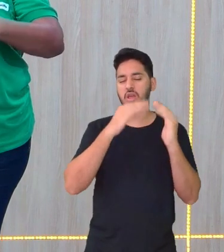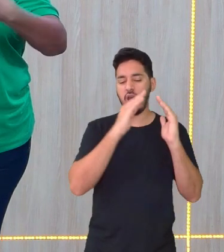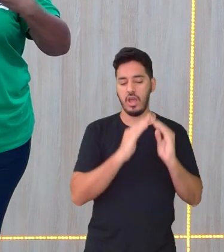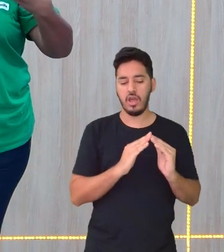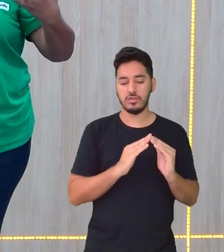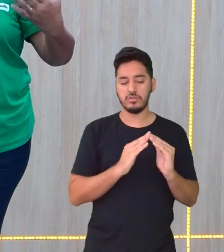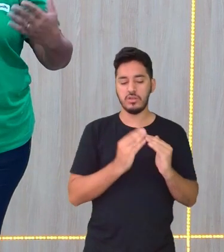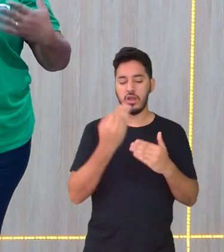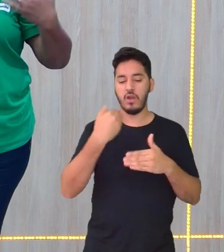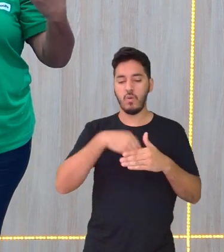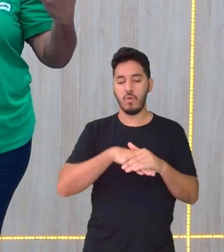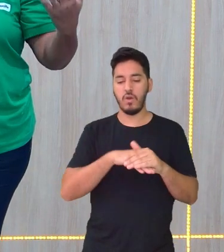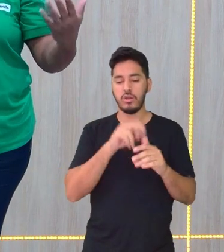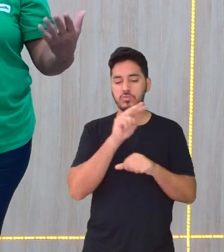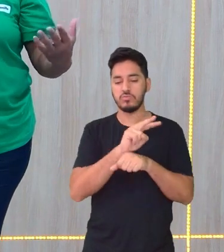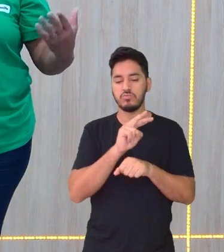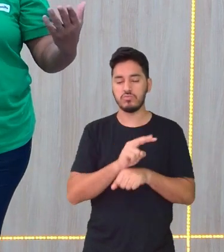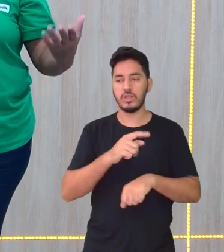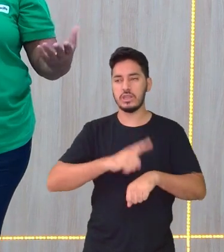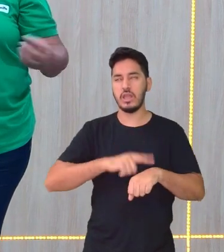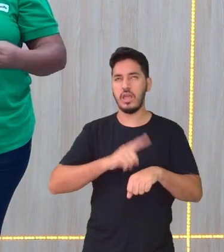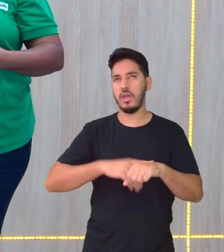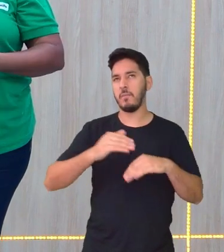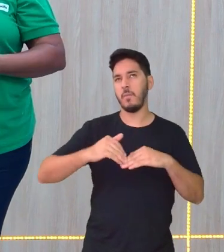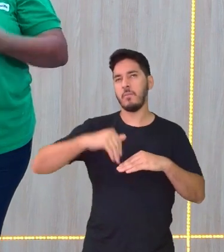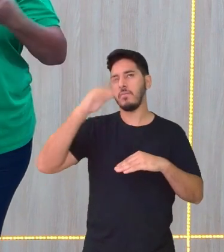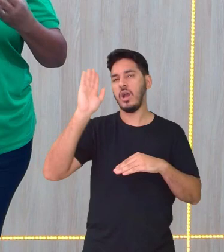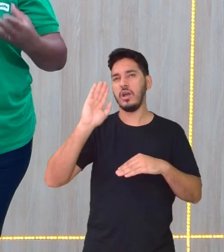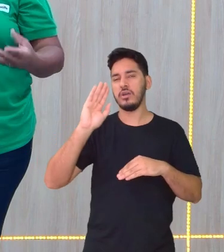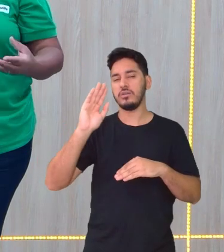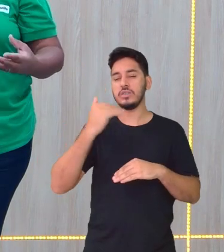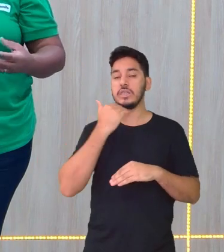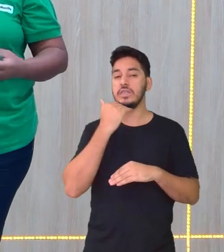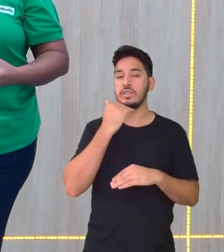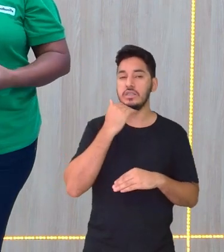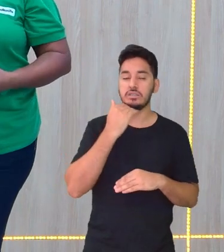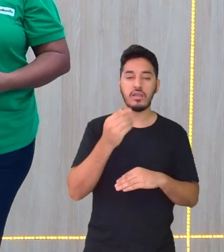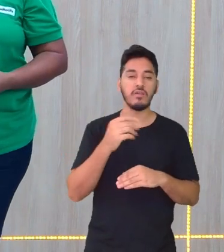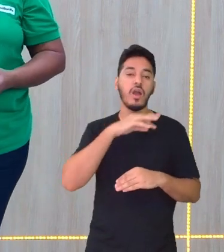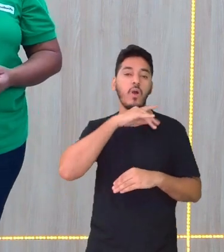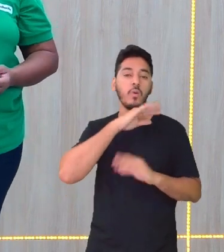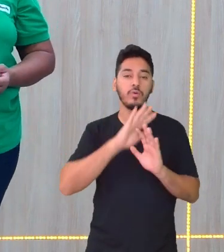vocês se conservem por muito mais tempo sem estragar.